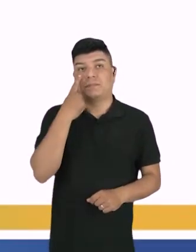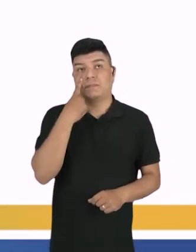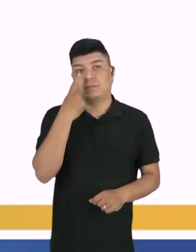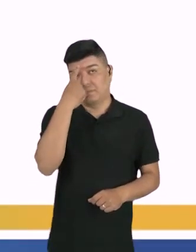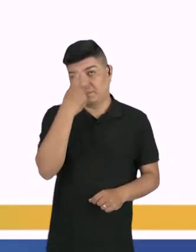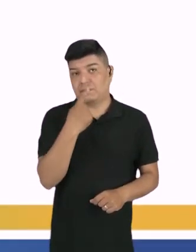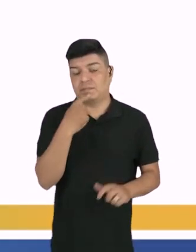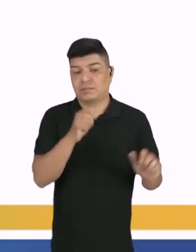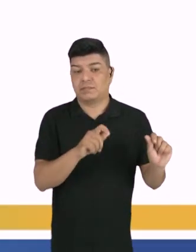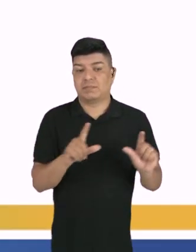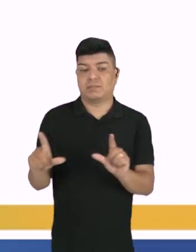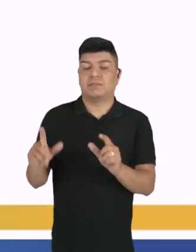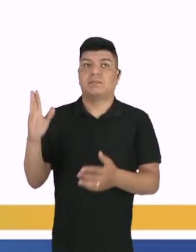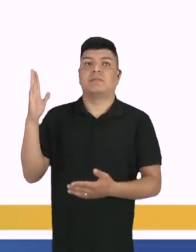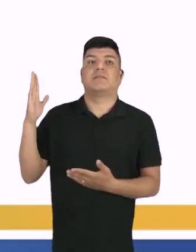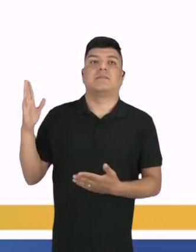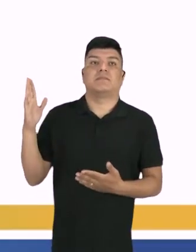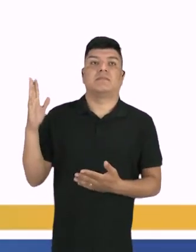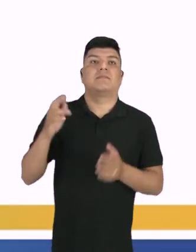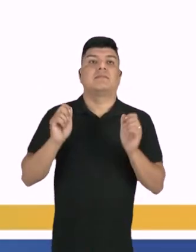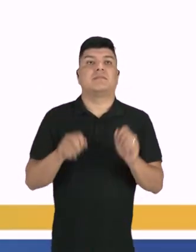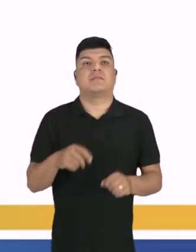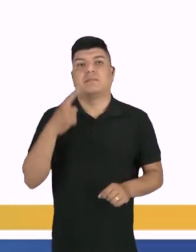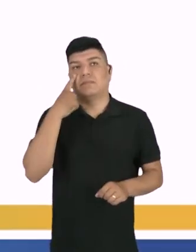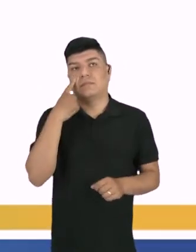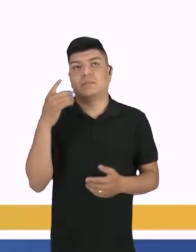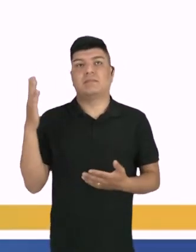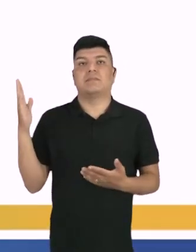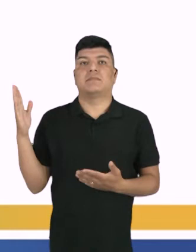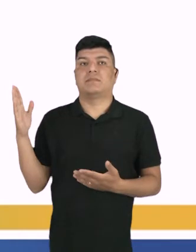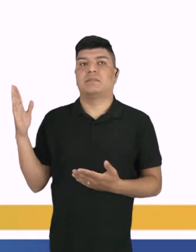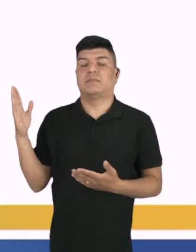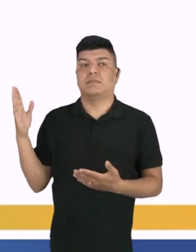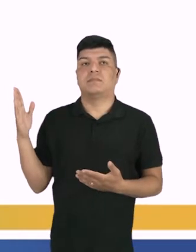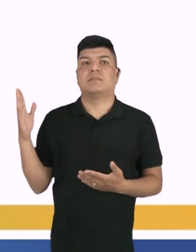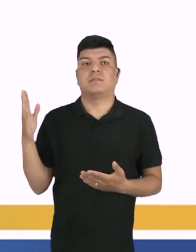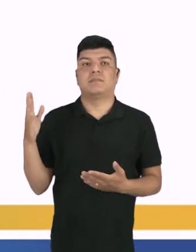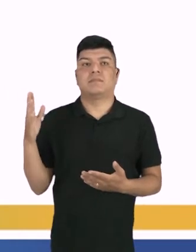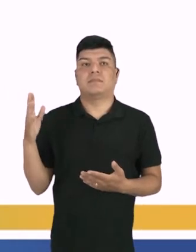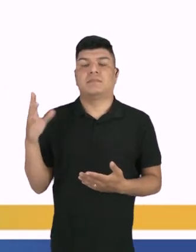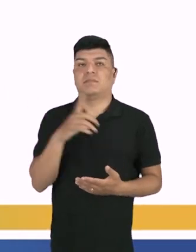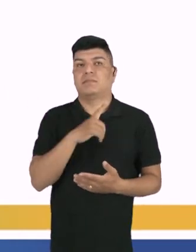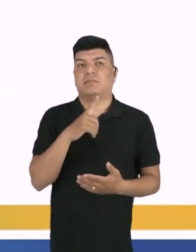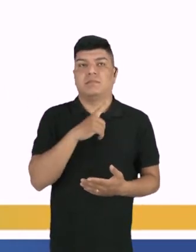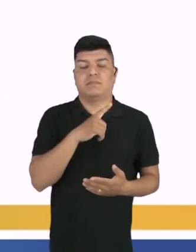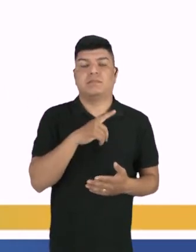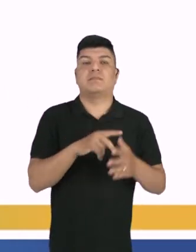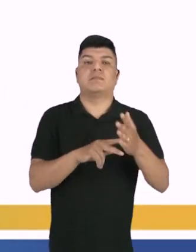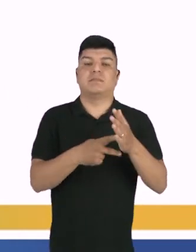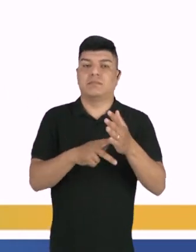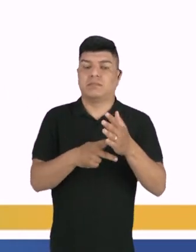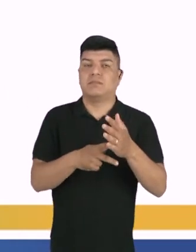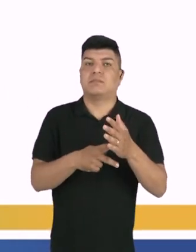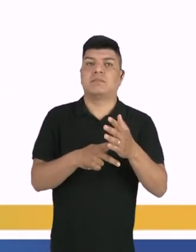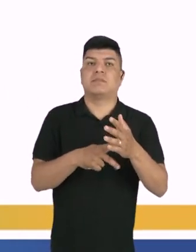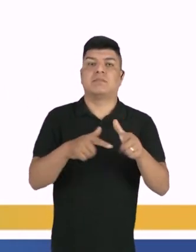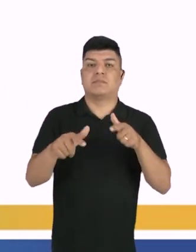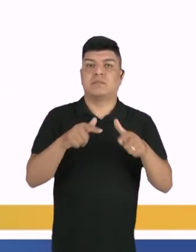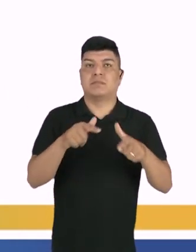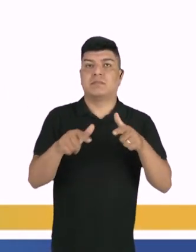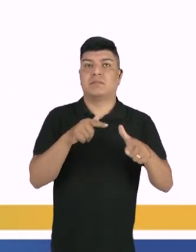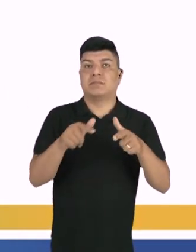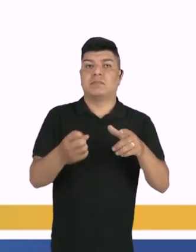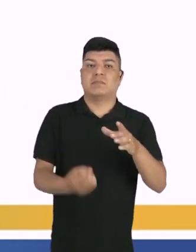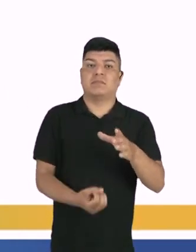visualizem outra imagem. Vocês podem observar, são grandes centrais, grandes representações de trabalhadores